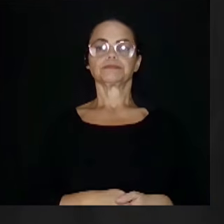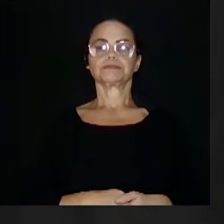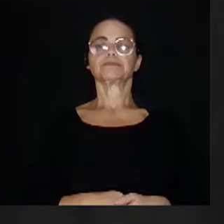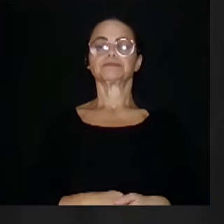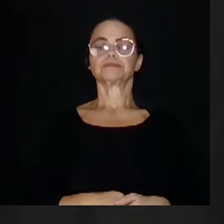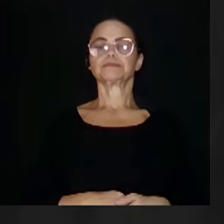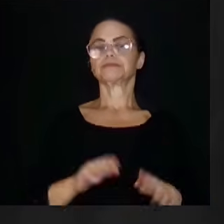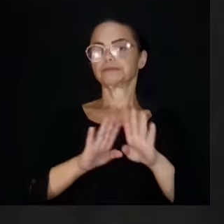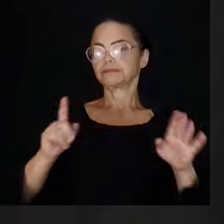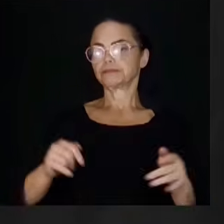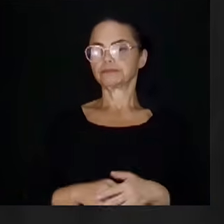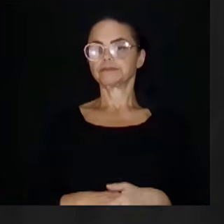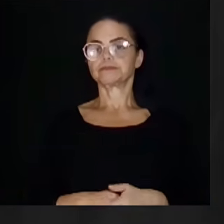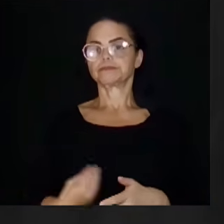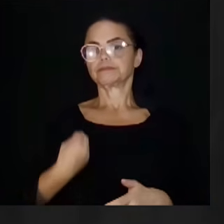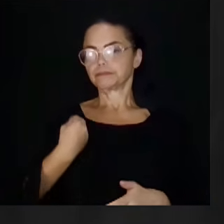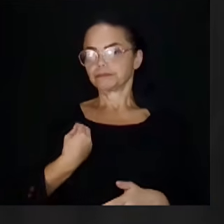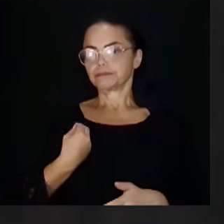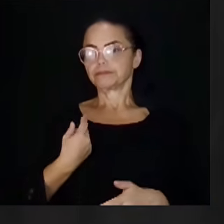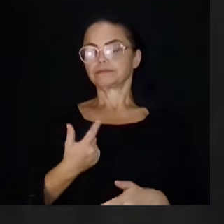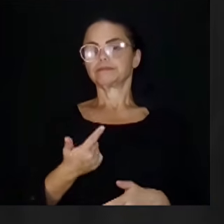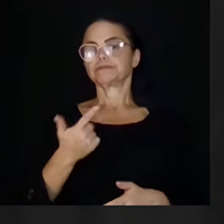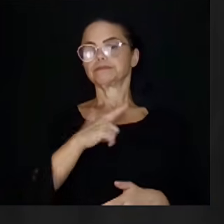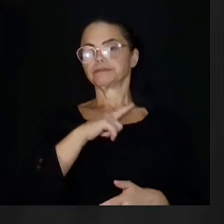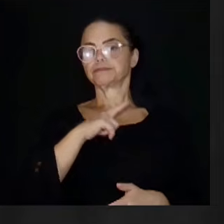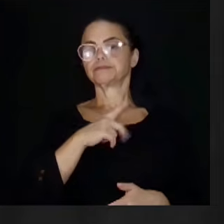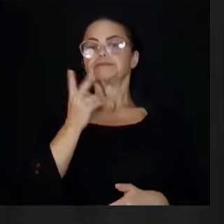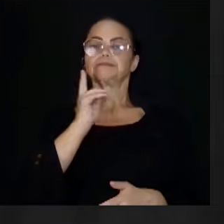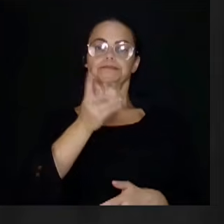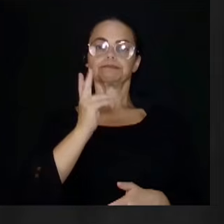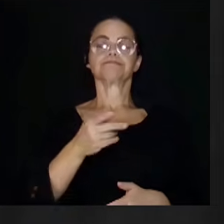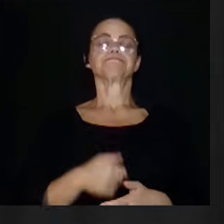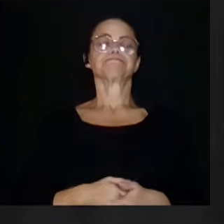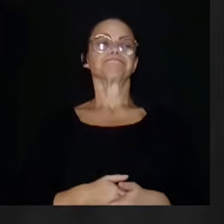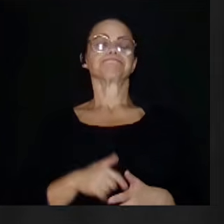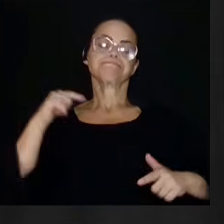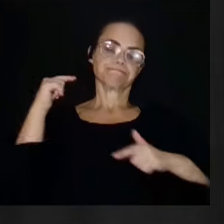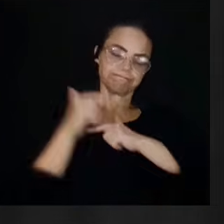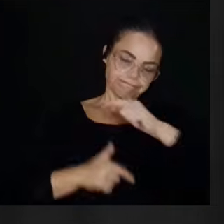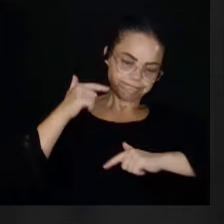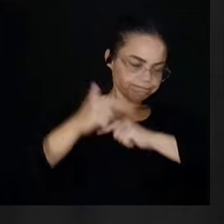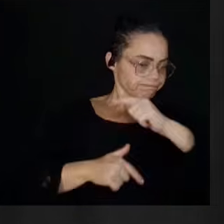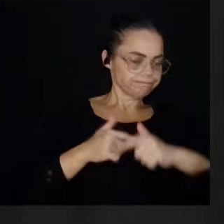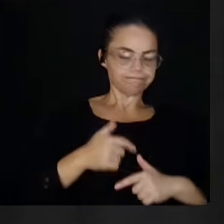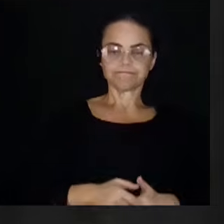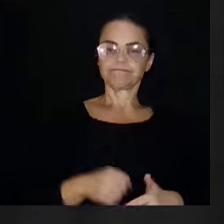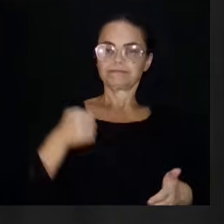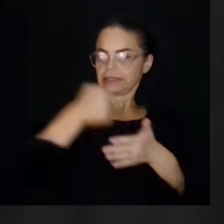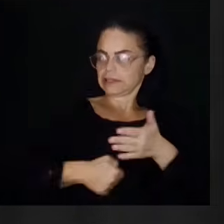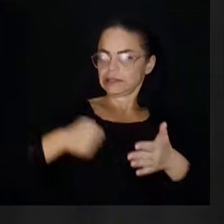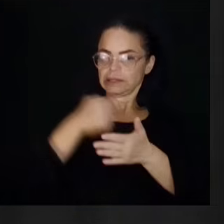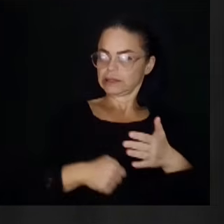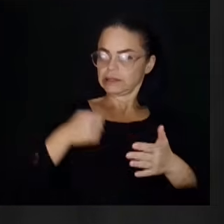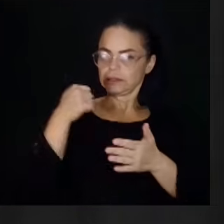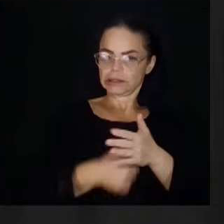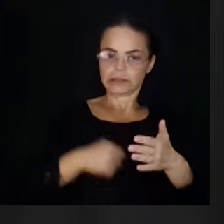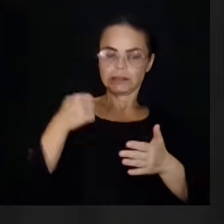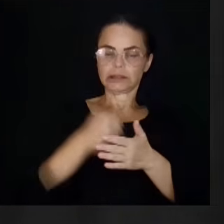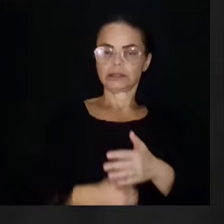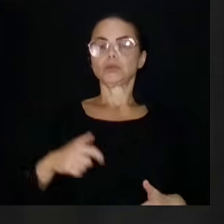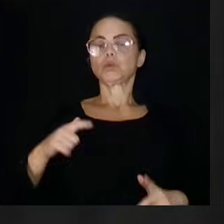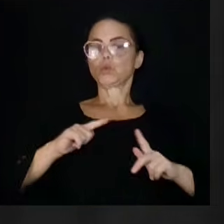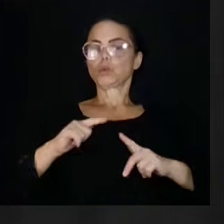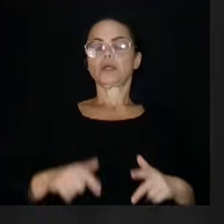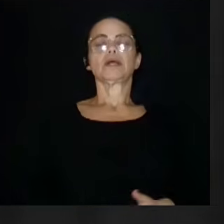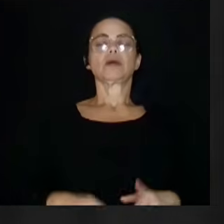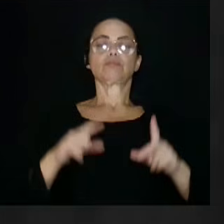existe outros mecanismos, só que a gente precisa estar sempre em movimento. Porque se a gente não brigar pelos nossos direitos, eles vão diminuindo, né?